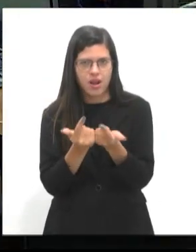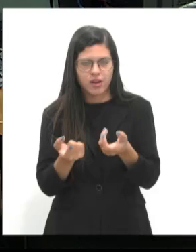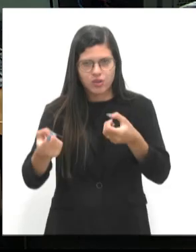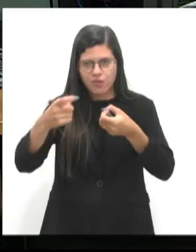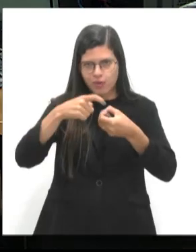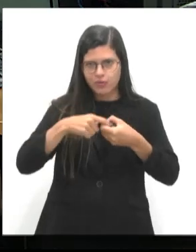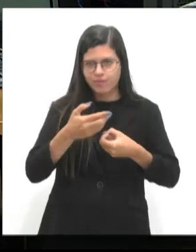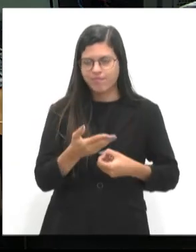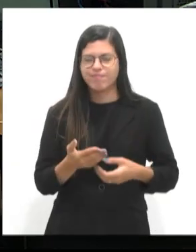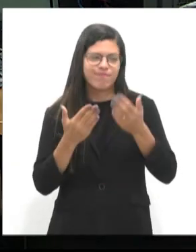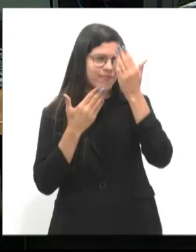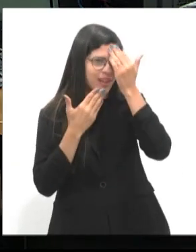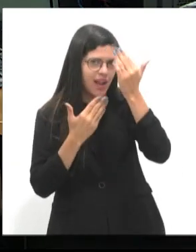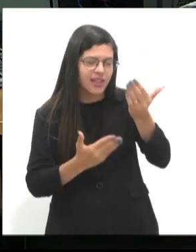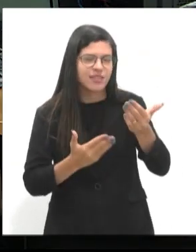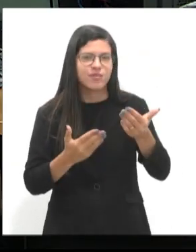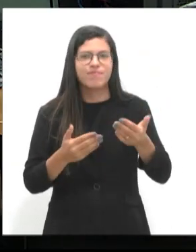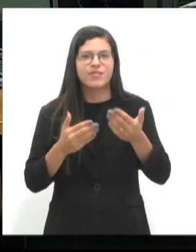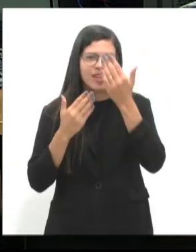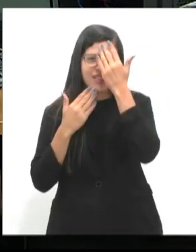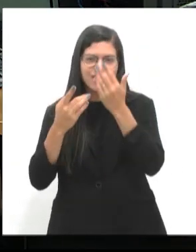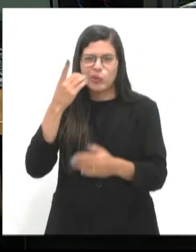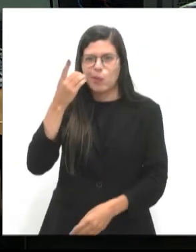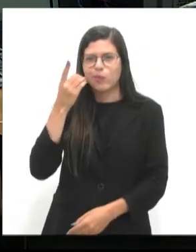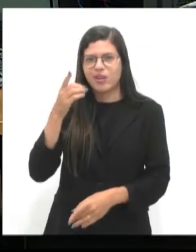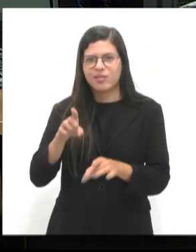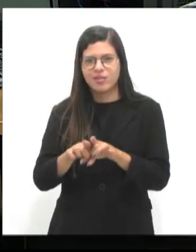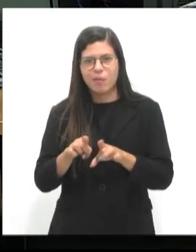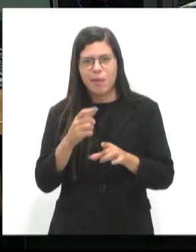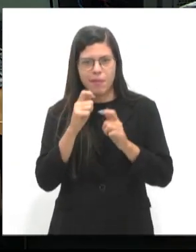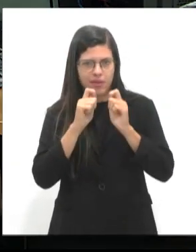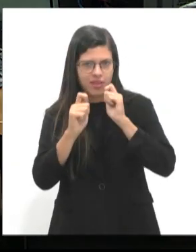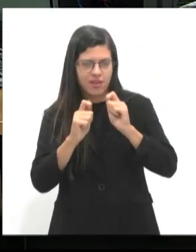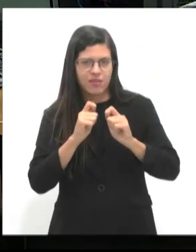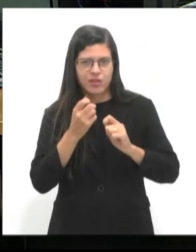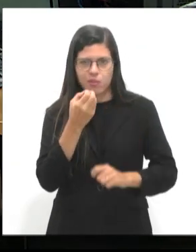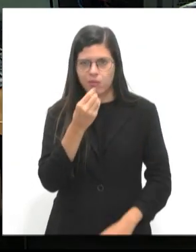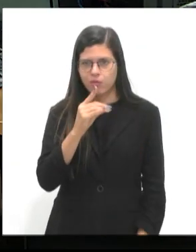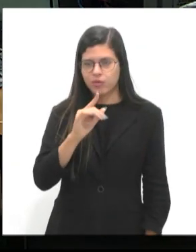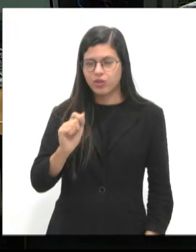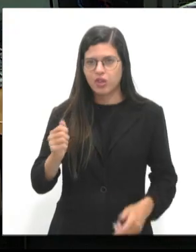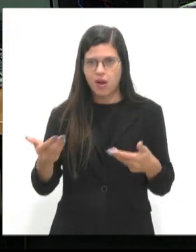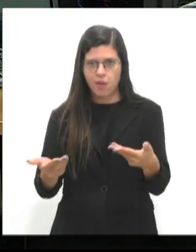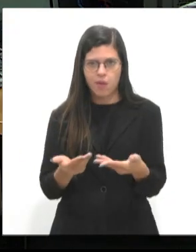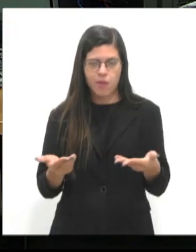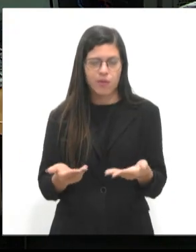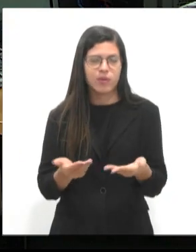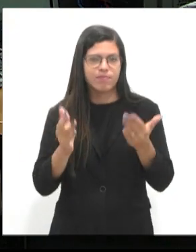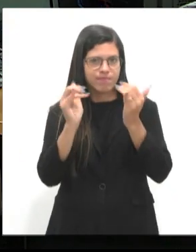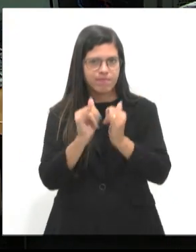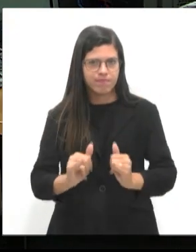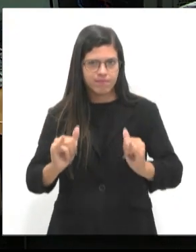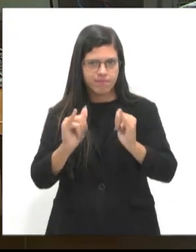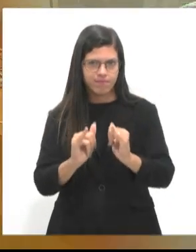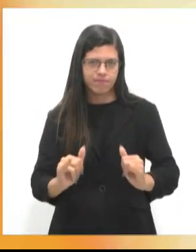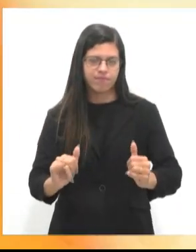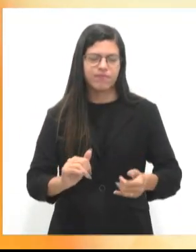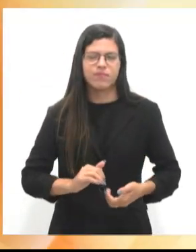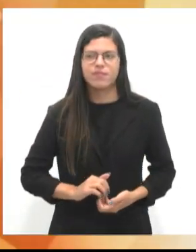Obrigado, PV. Agradece ao deputado pela entrevista. Bom dia para vocês. Vamos agora ao nosso giro de notícias de